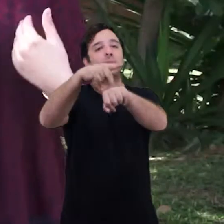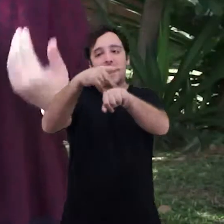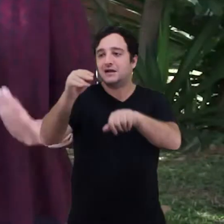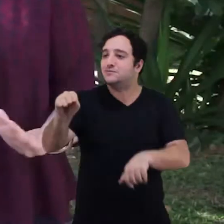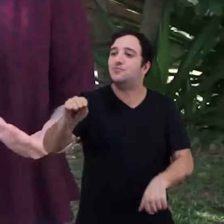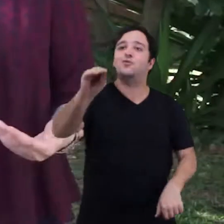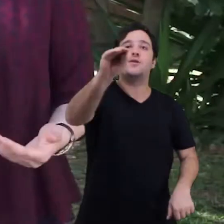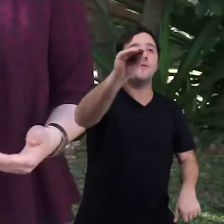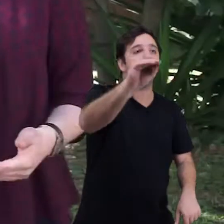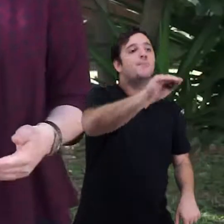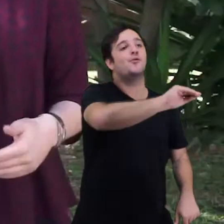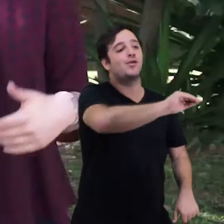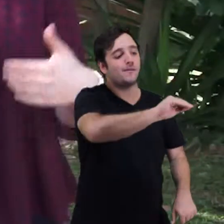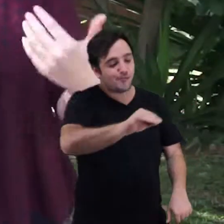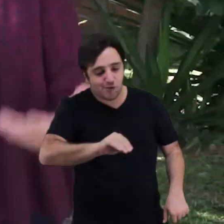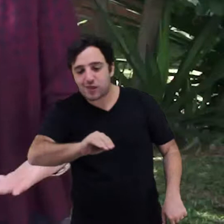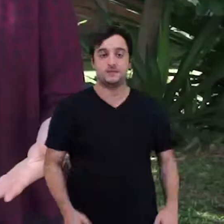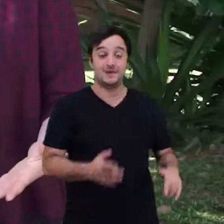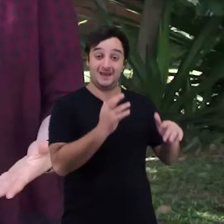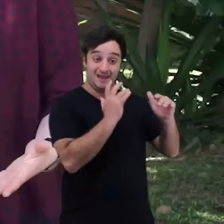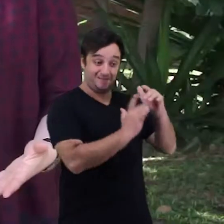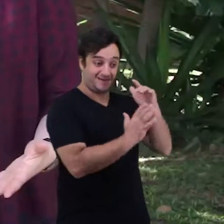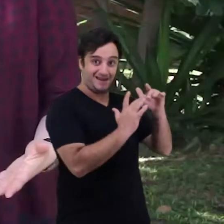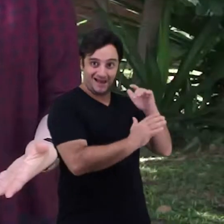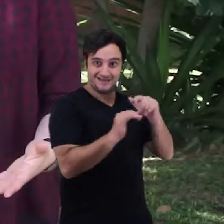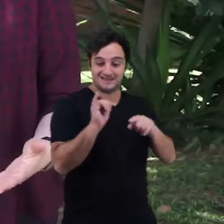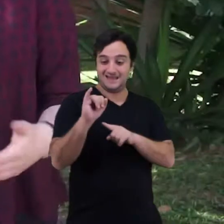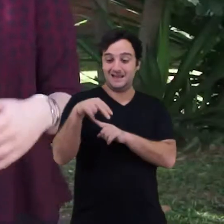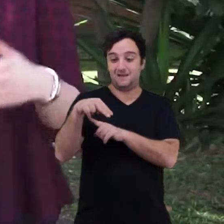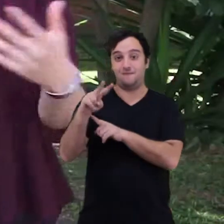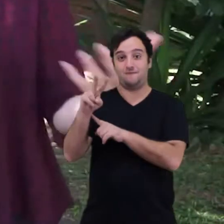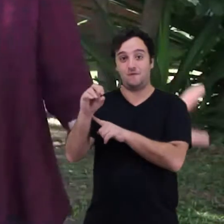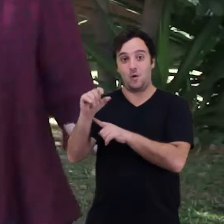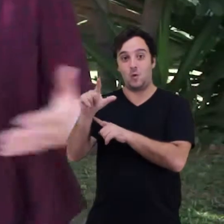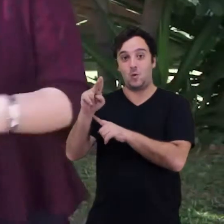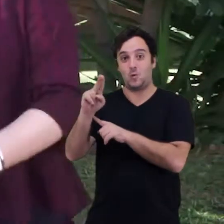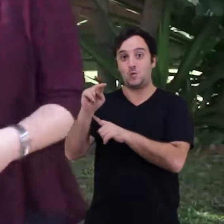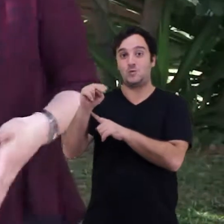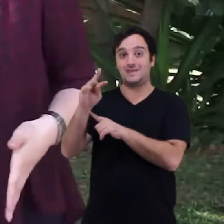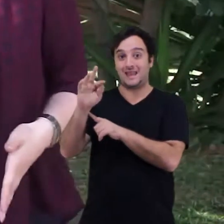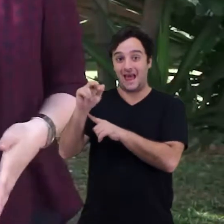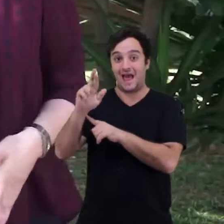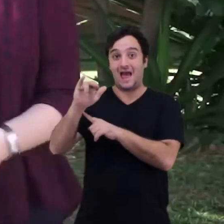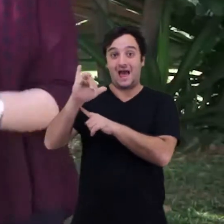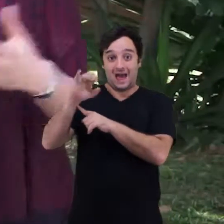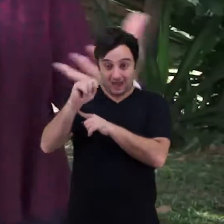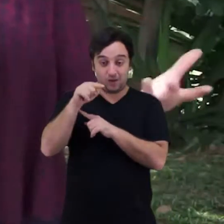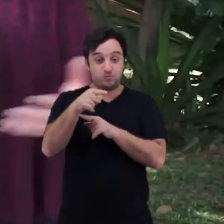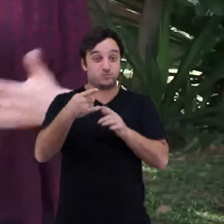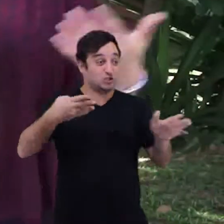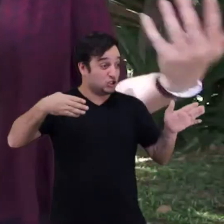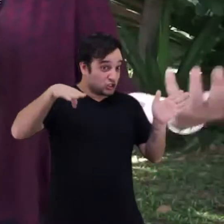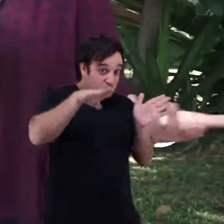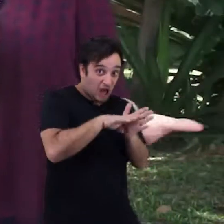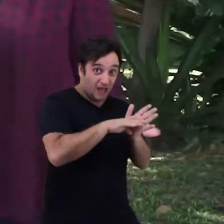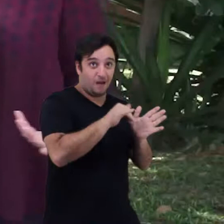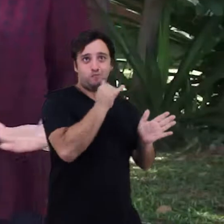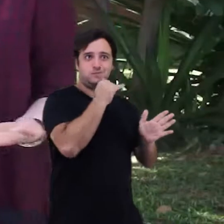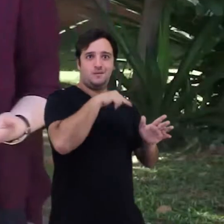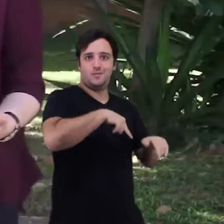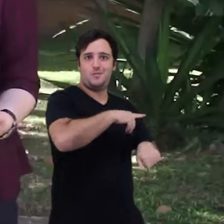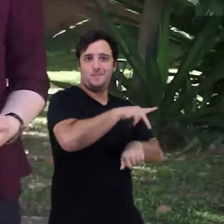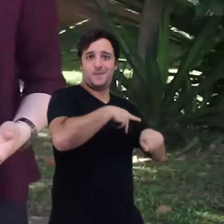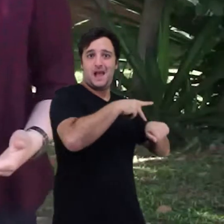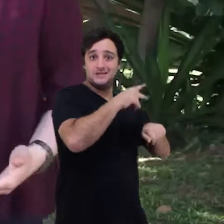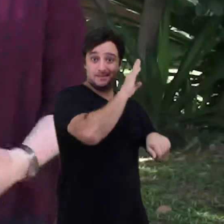muitas vezes ela não tem informações anteriores sobre esse país. Então, eu falo do Brasil no nosso contexto aqui, mas podemos pensar em outros